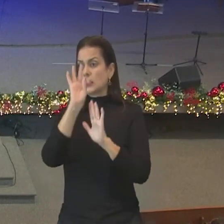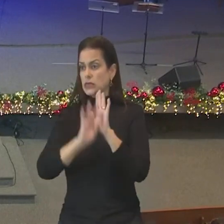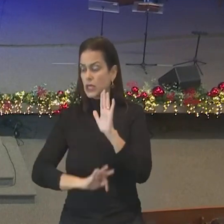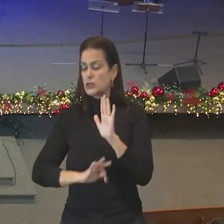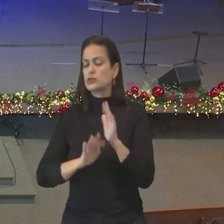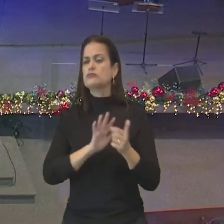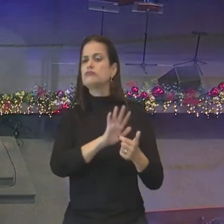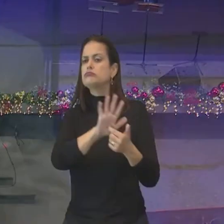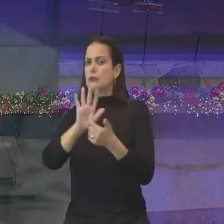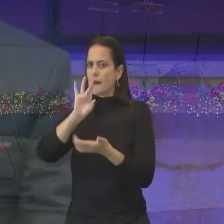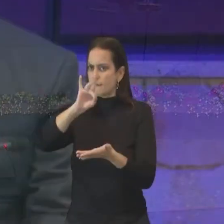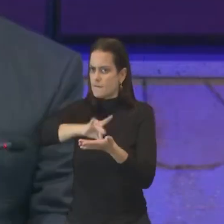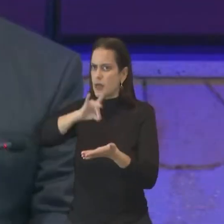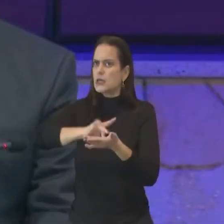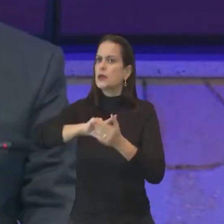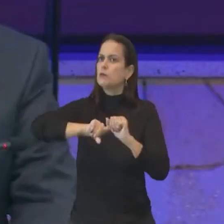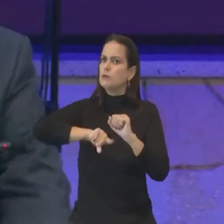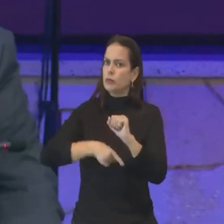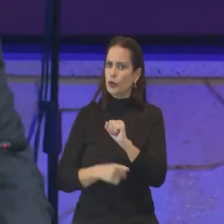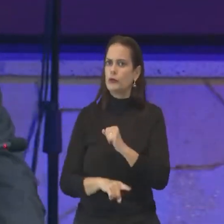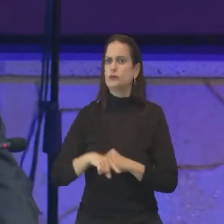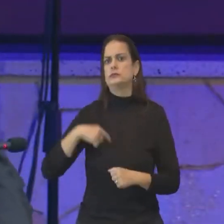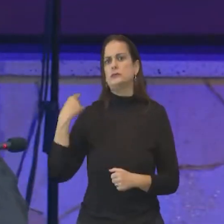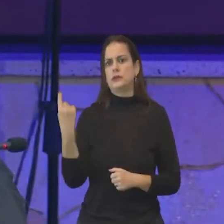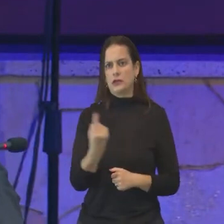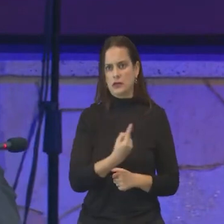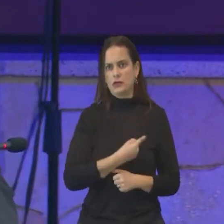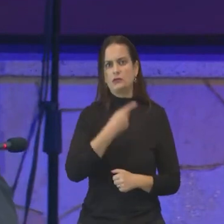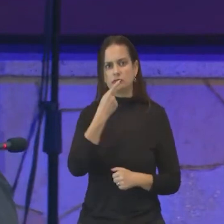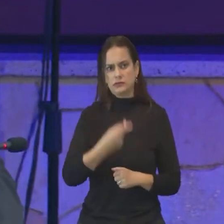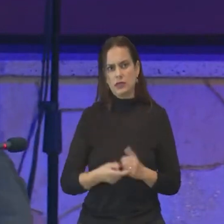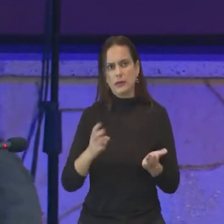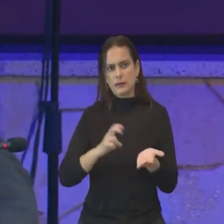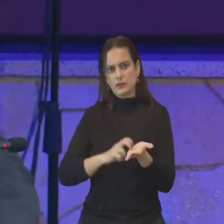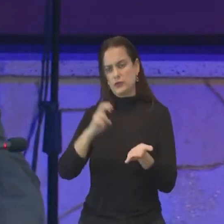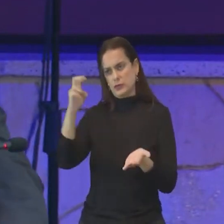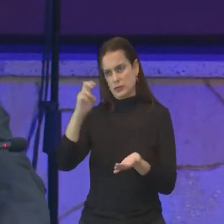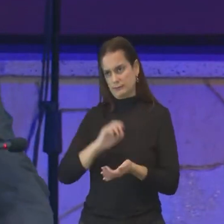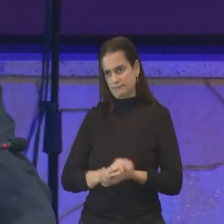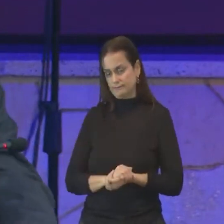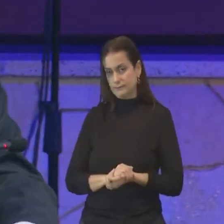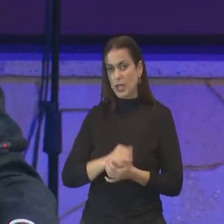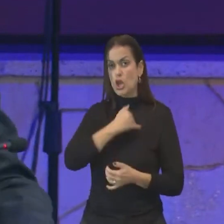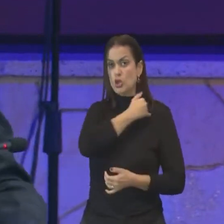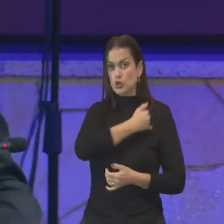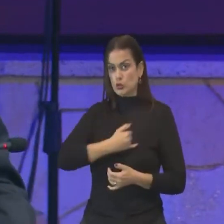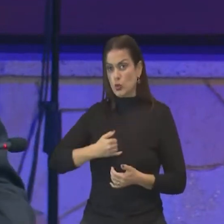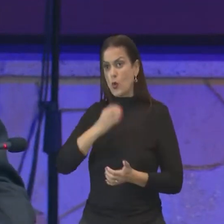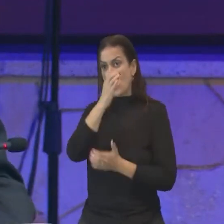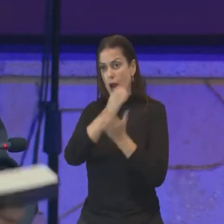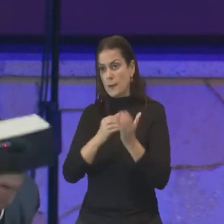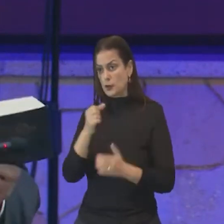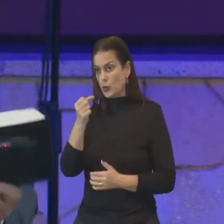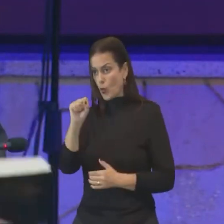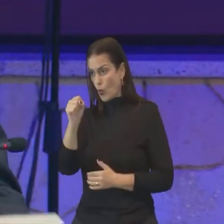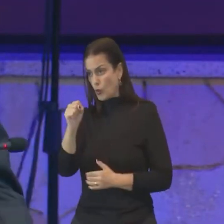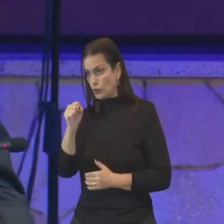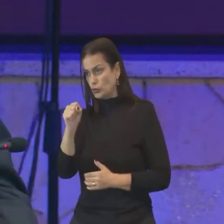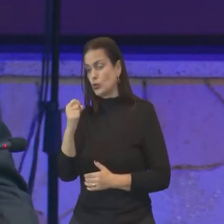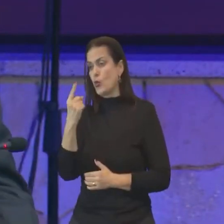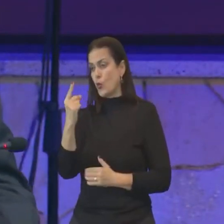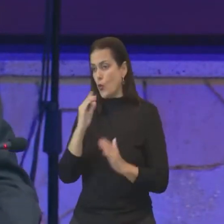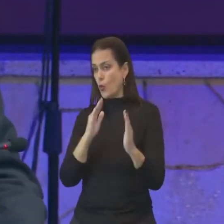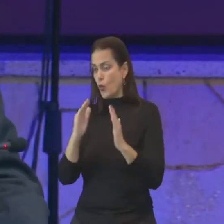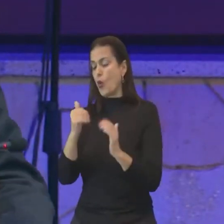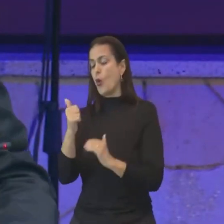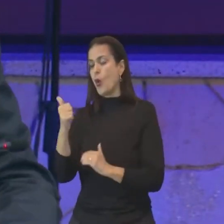traz verdades muito profundas para nós aqui nesta manhã. João capítulo 8, de 1 a 11,